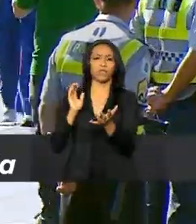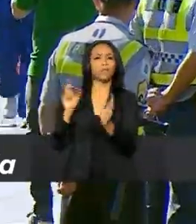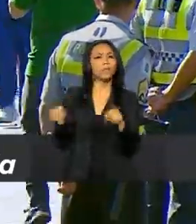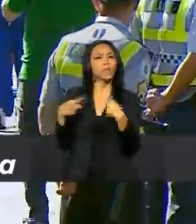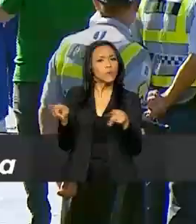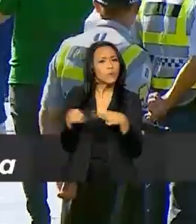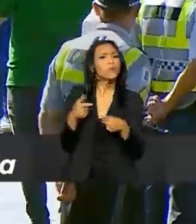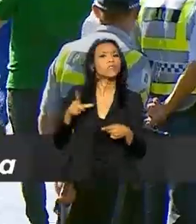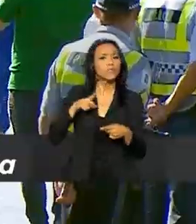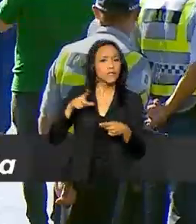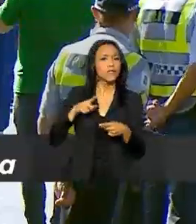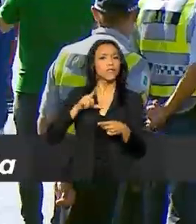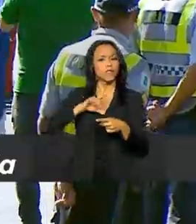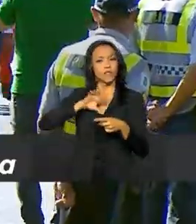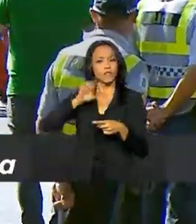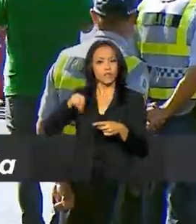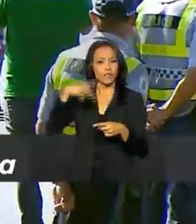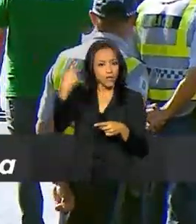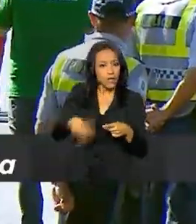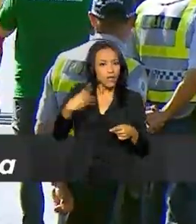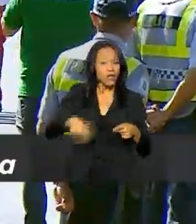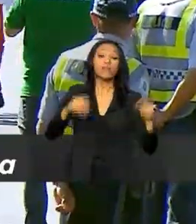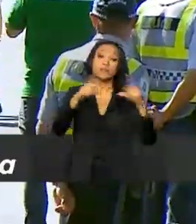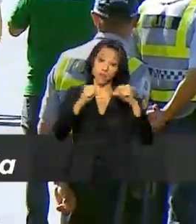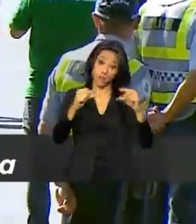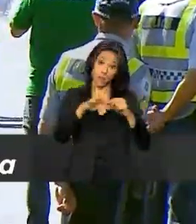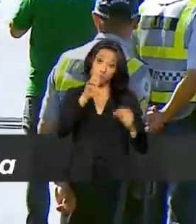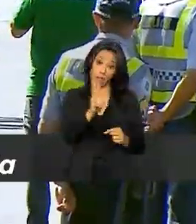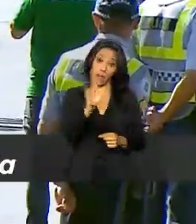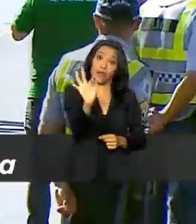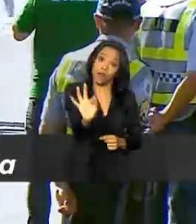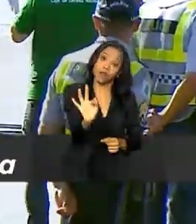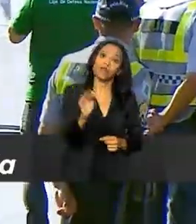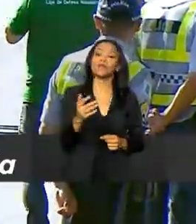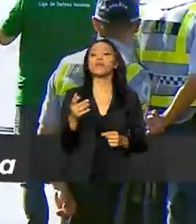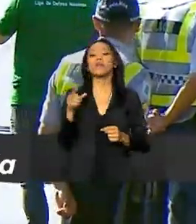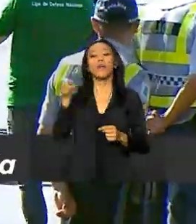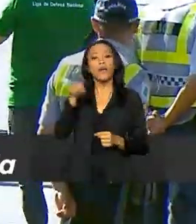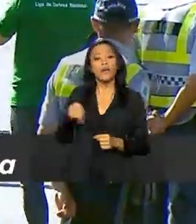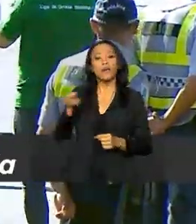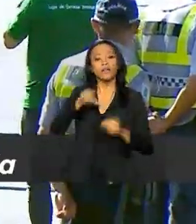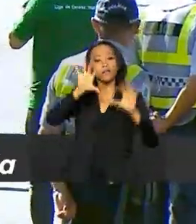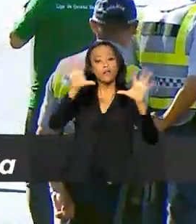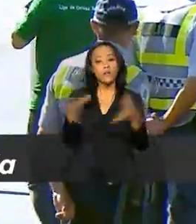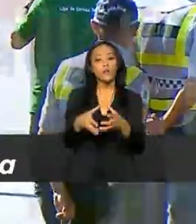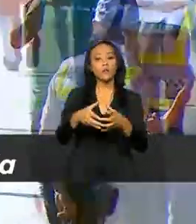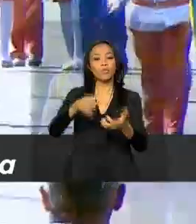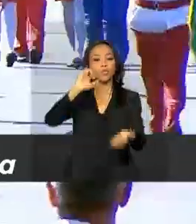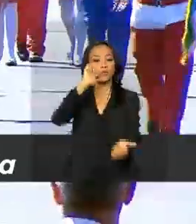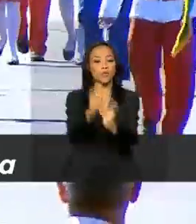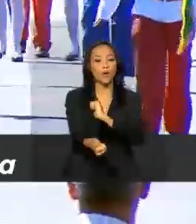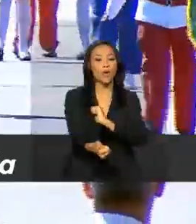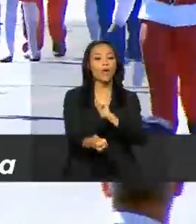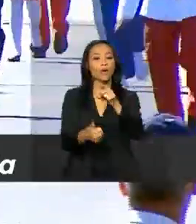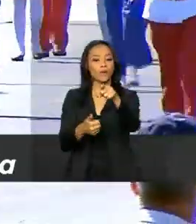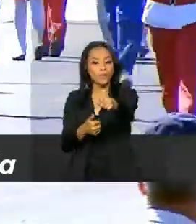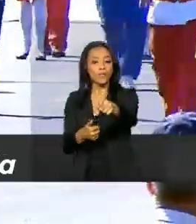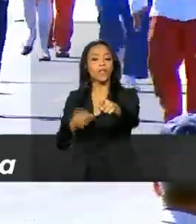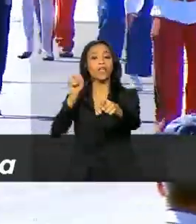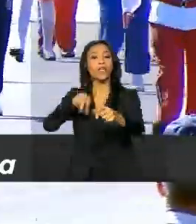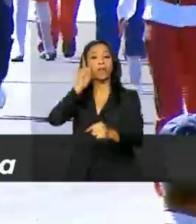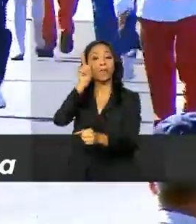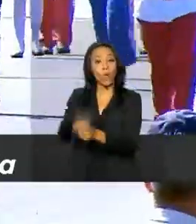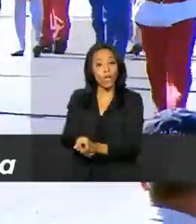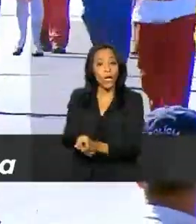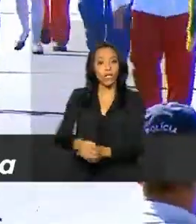de Bombeiros Militar do Distrito Federal, um grupamento de atletas, que são a guarda do fogo